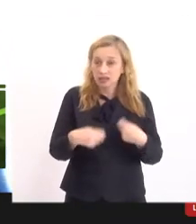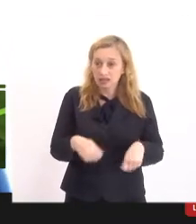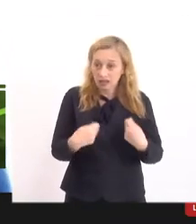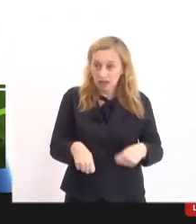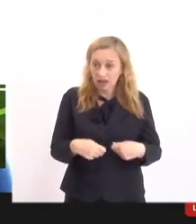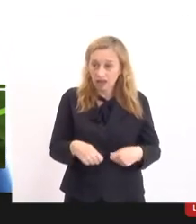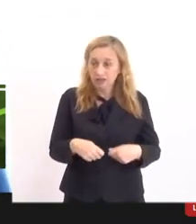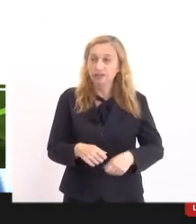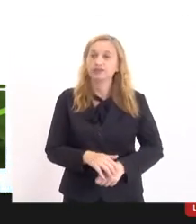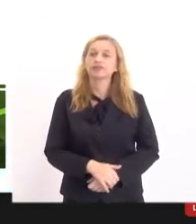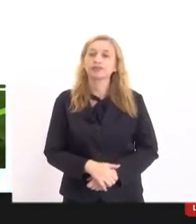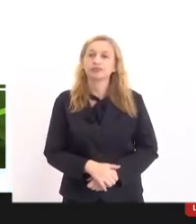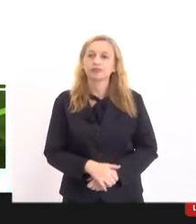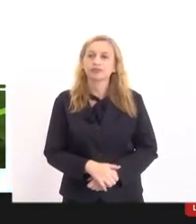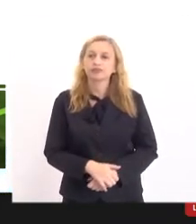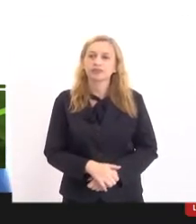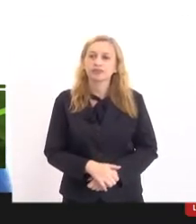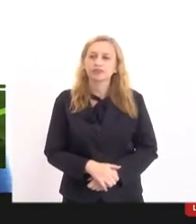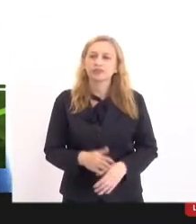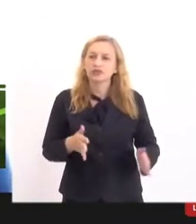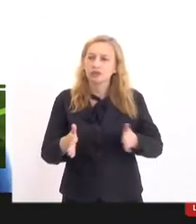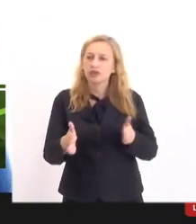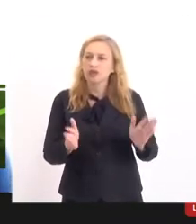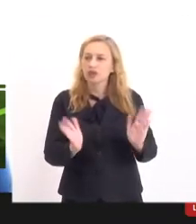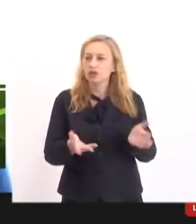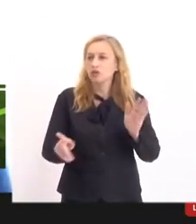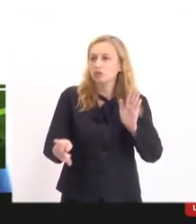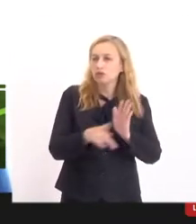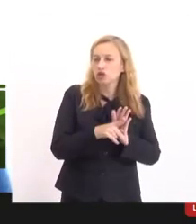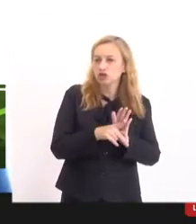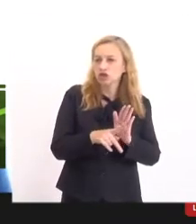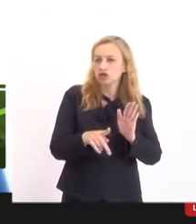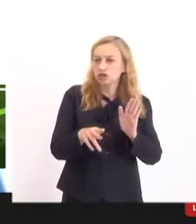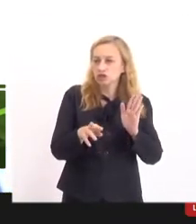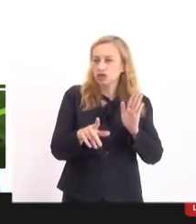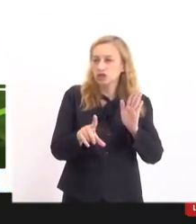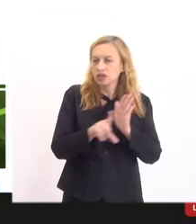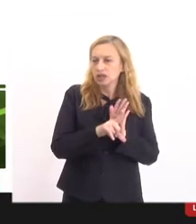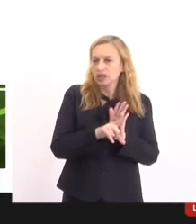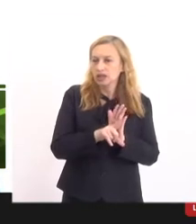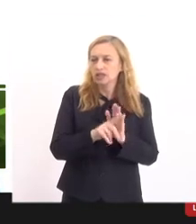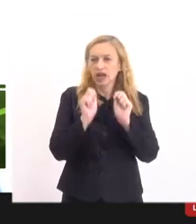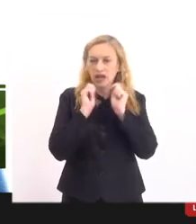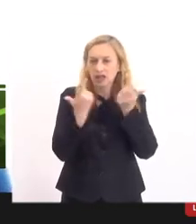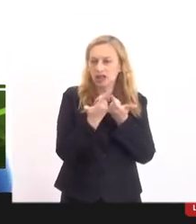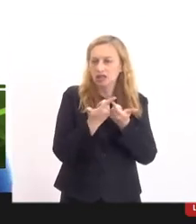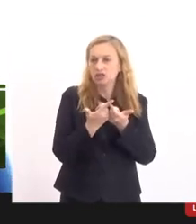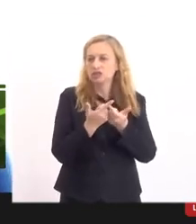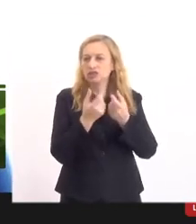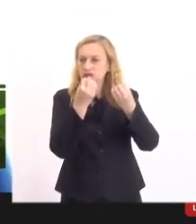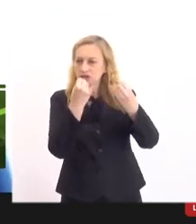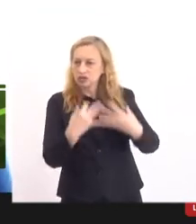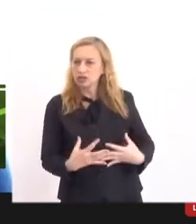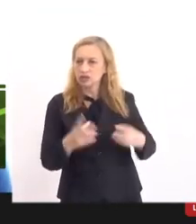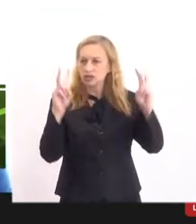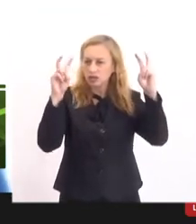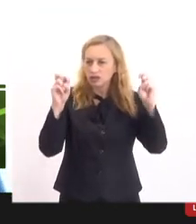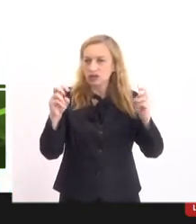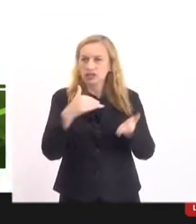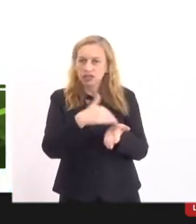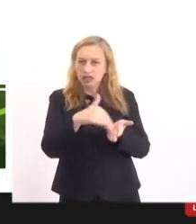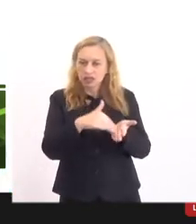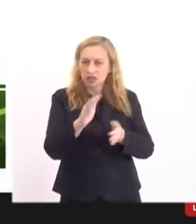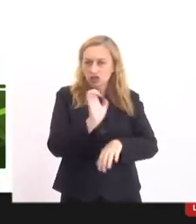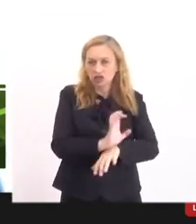da Covid. Inclusive, temos projeto de lei tramitando uma alerta sobre isso. Então, gostaria de perguntar para a Secretaria de Estado de Saúde,